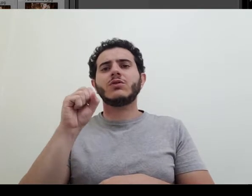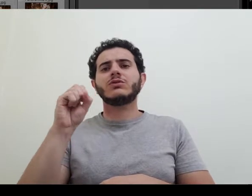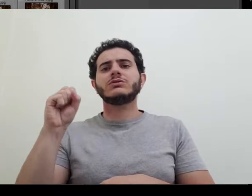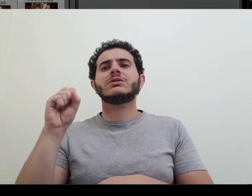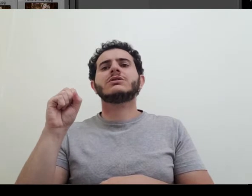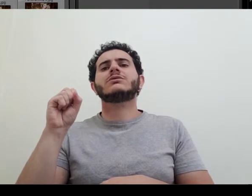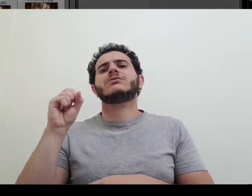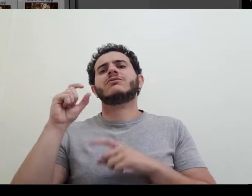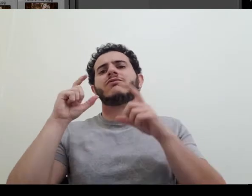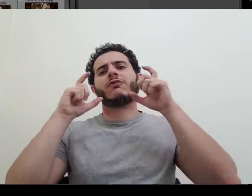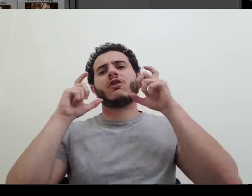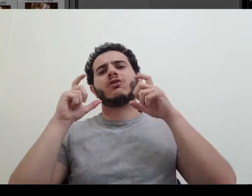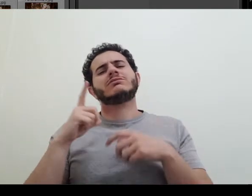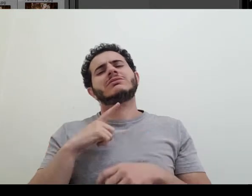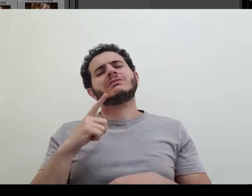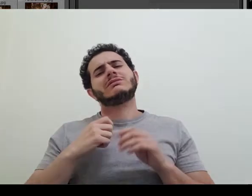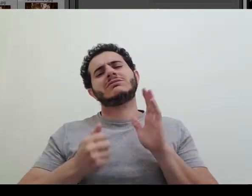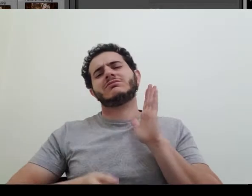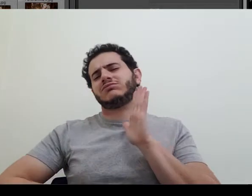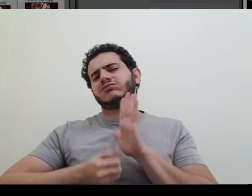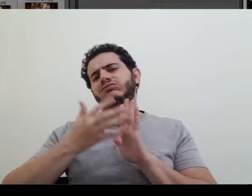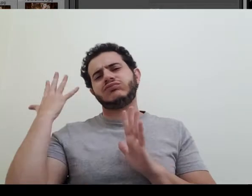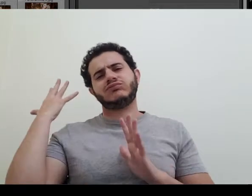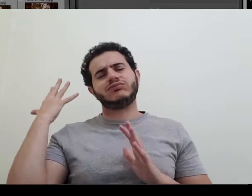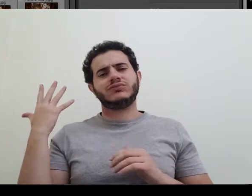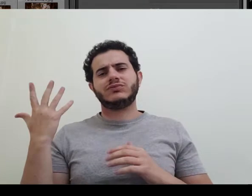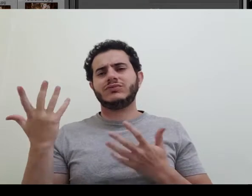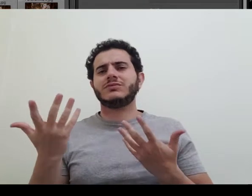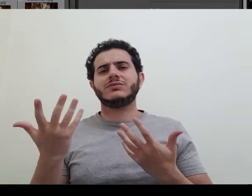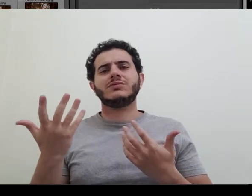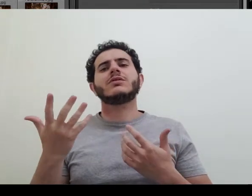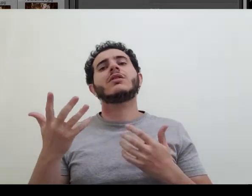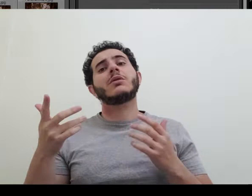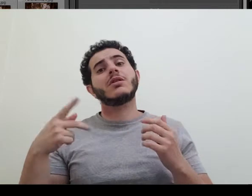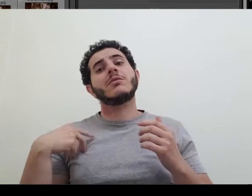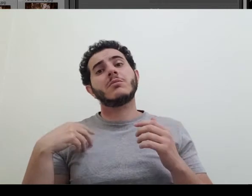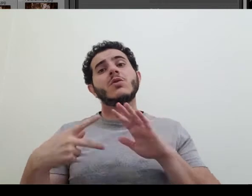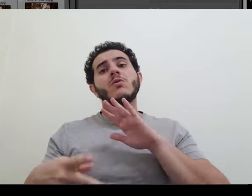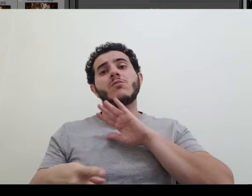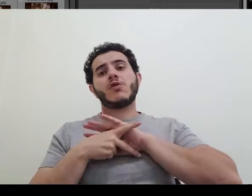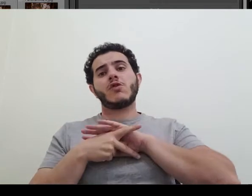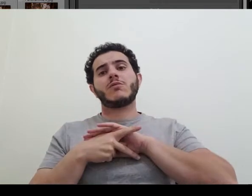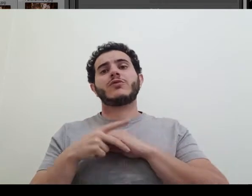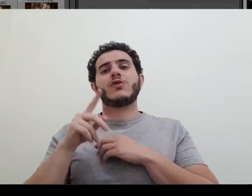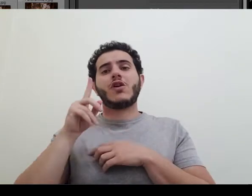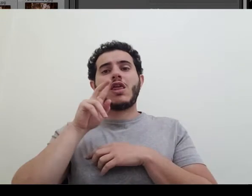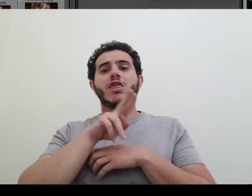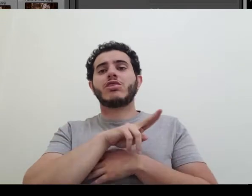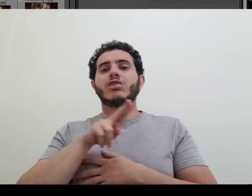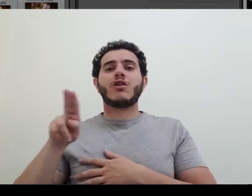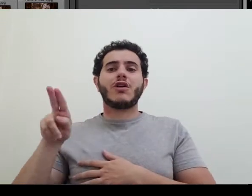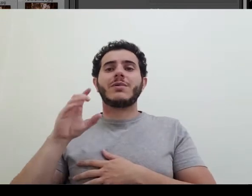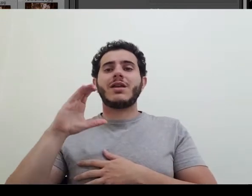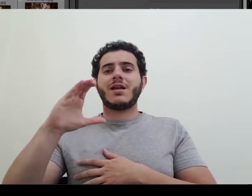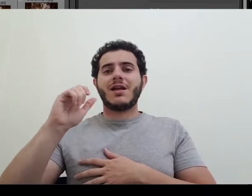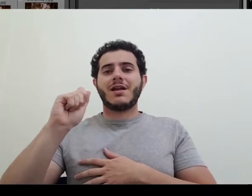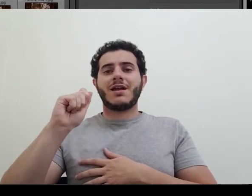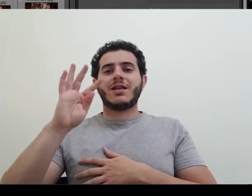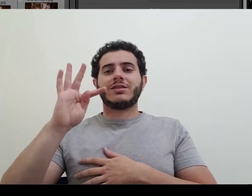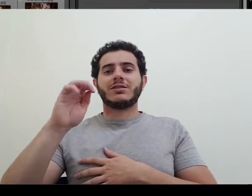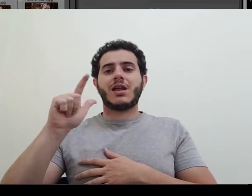52.878 fotos. É muita foto, é foto demais. Mas esse aqui é o que eu chamo do catálogo geral completo, onde eu deixo todas as minhas